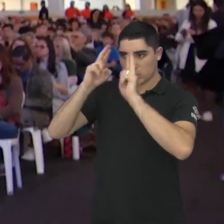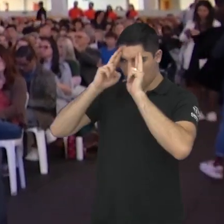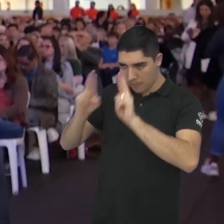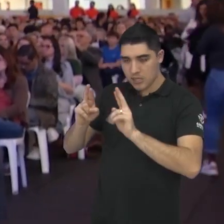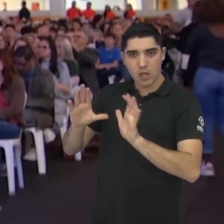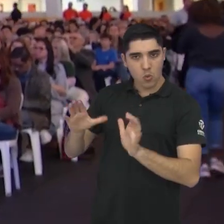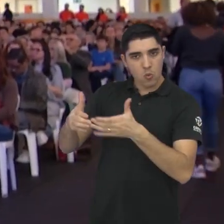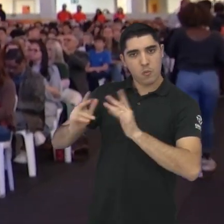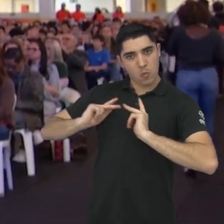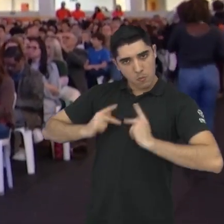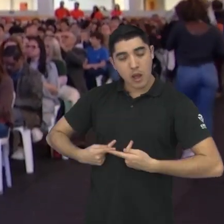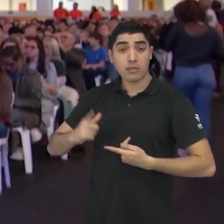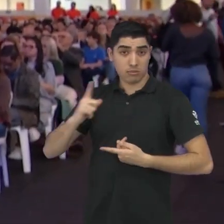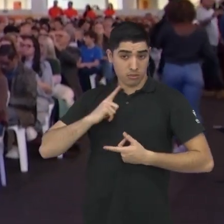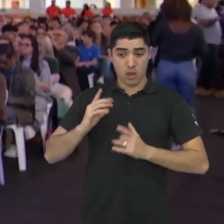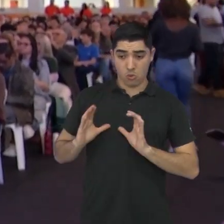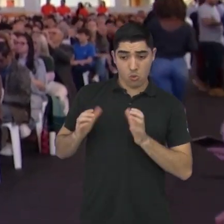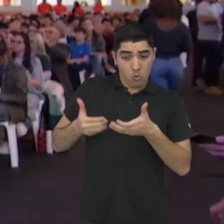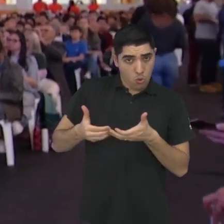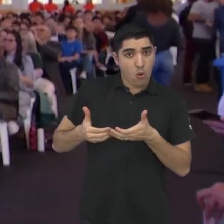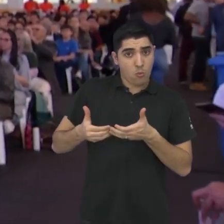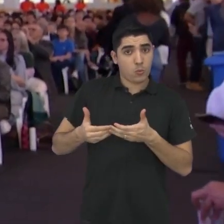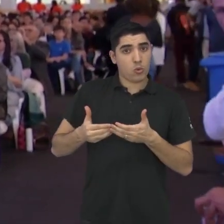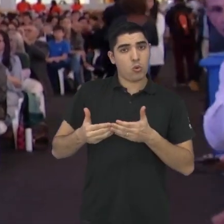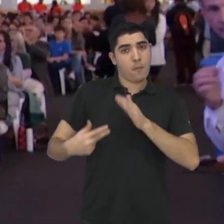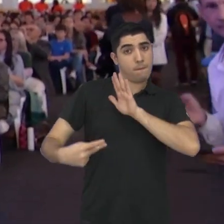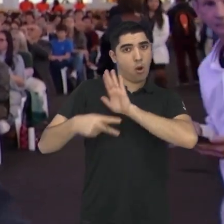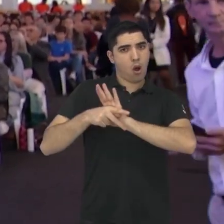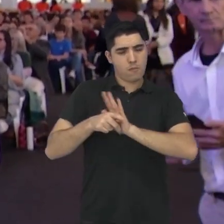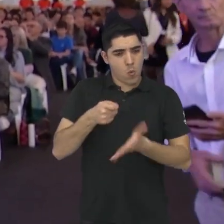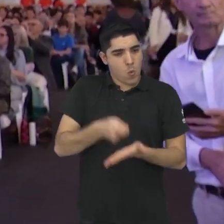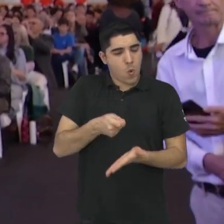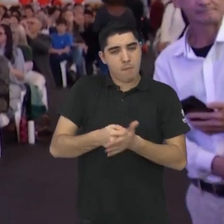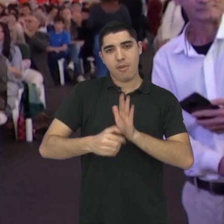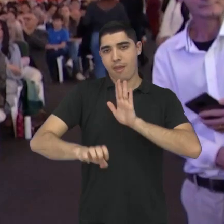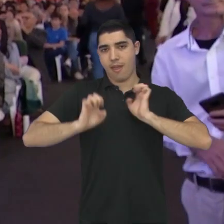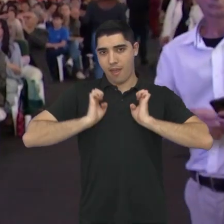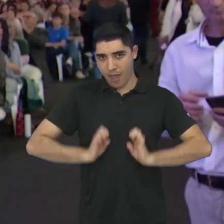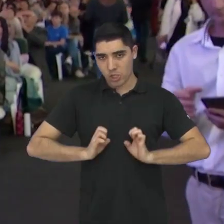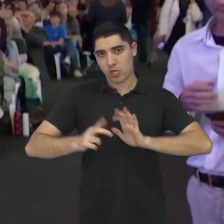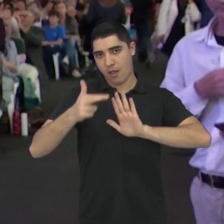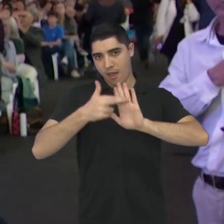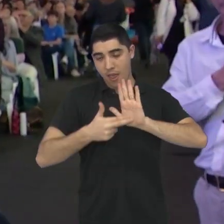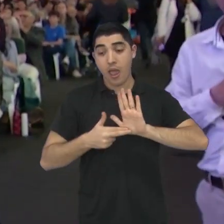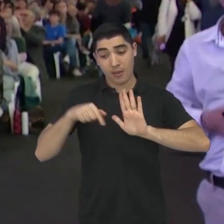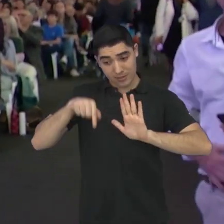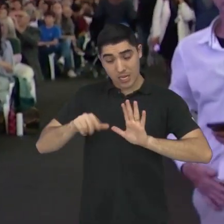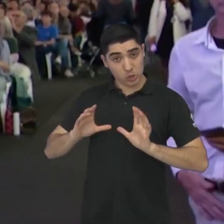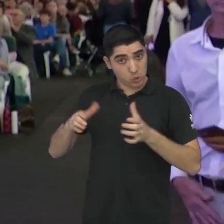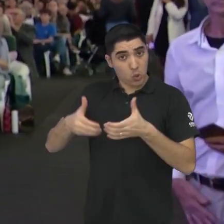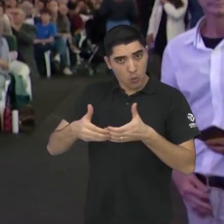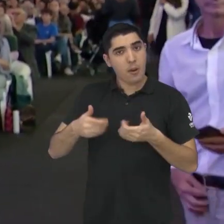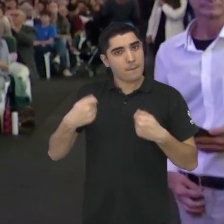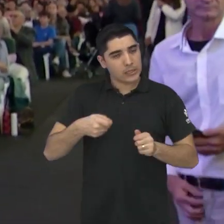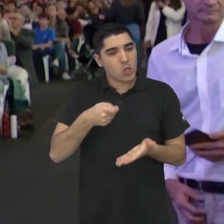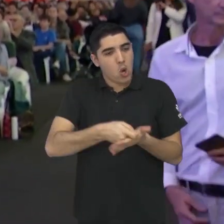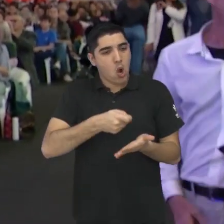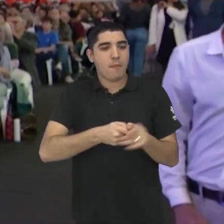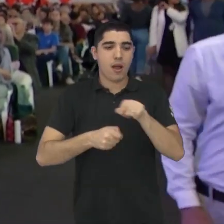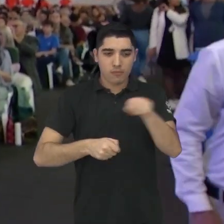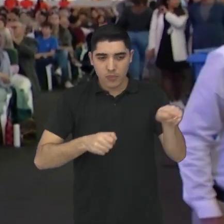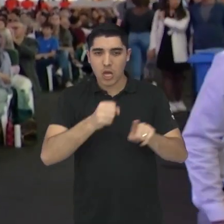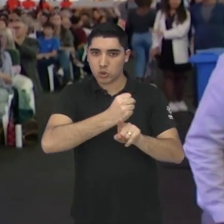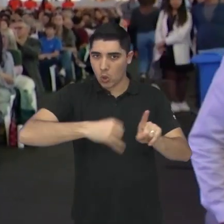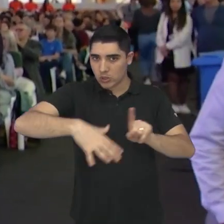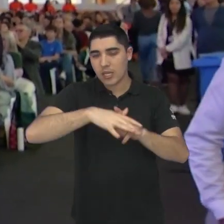os comitês de ética e ele é impelido a obedecer as ordens éticas que a própria sociedade